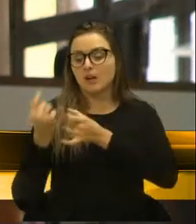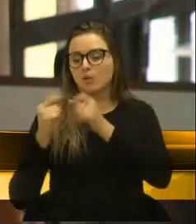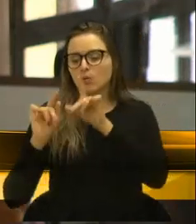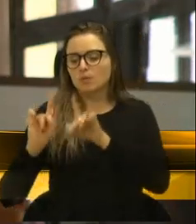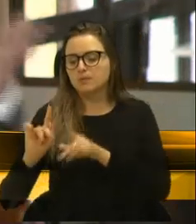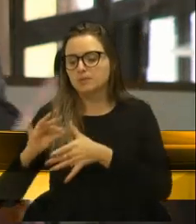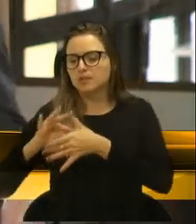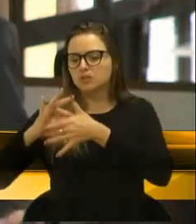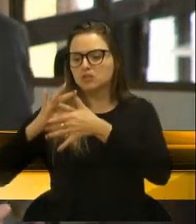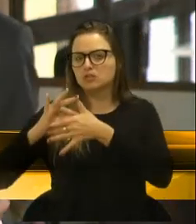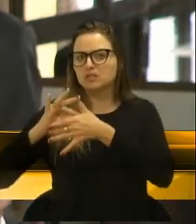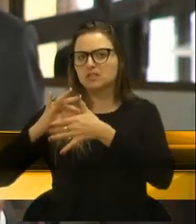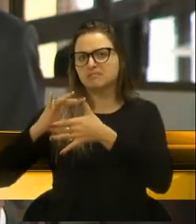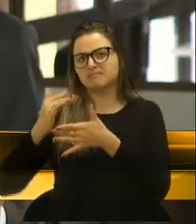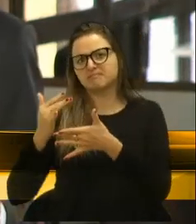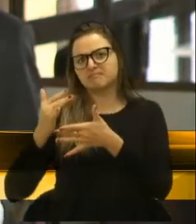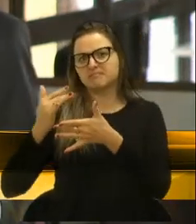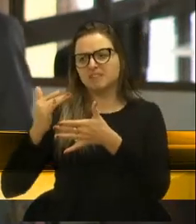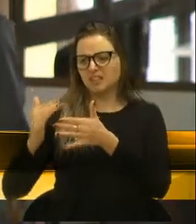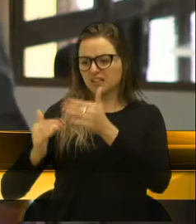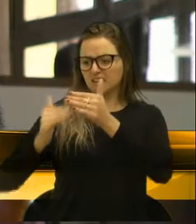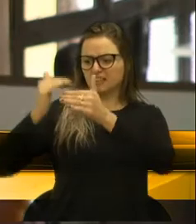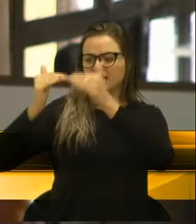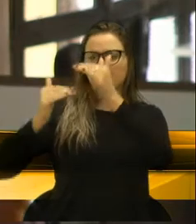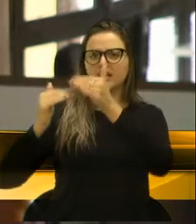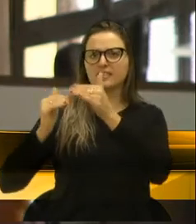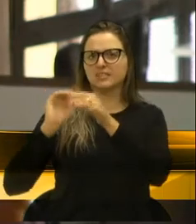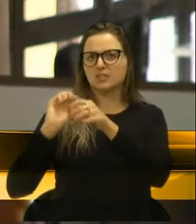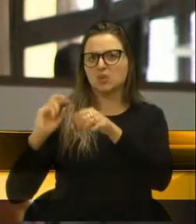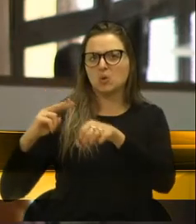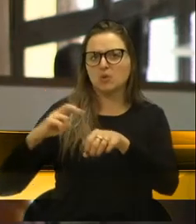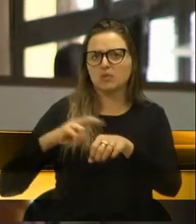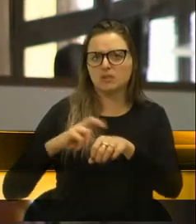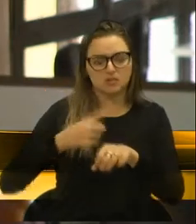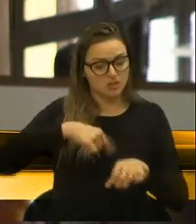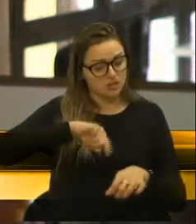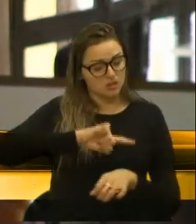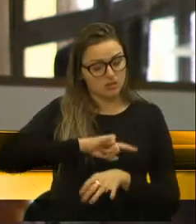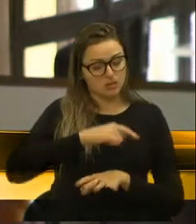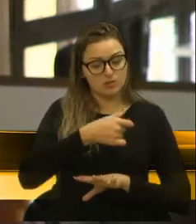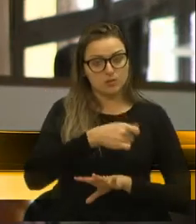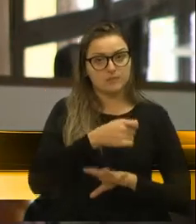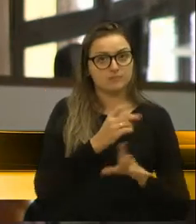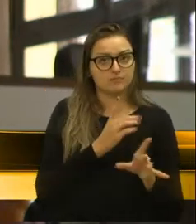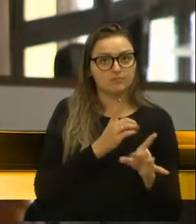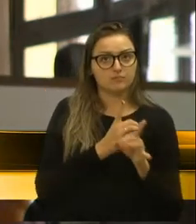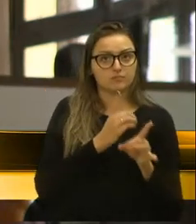a enaltecer o vírus. E nós temos que achar uma saída que seja